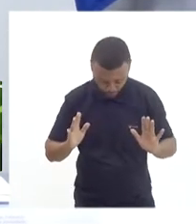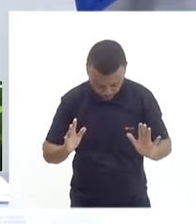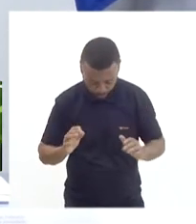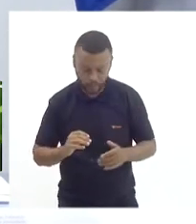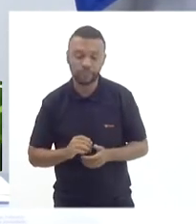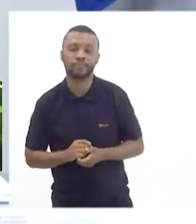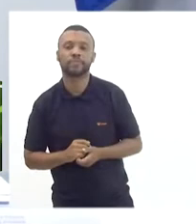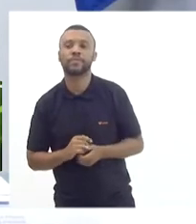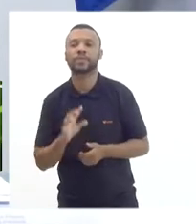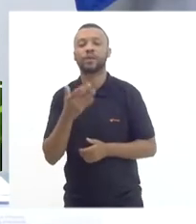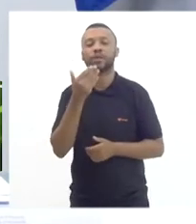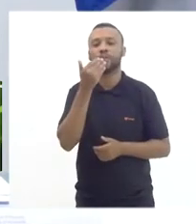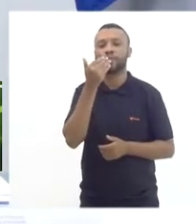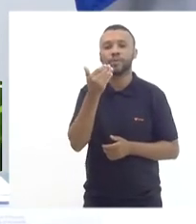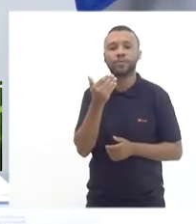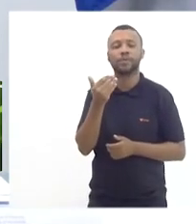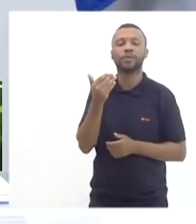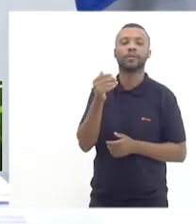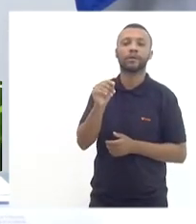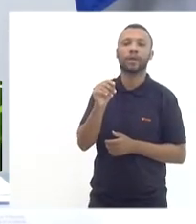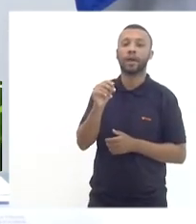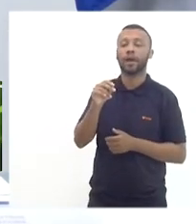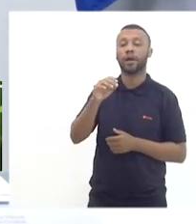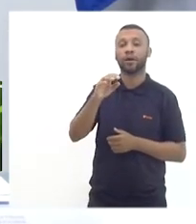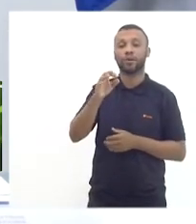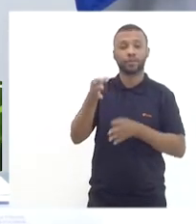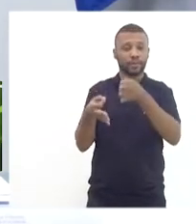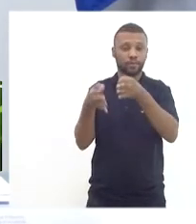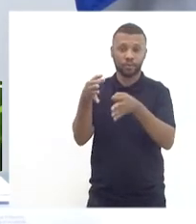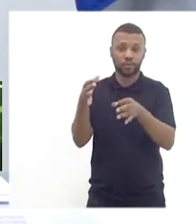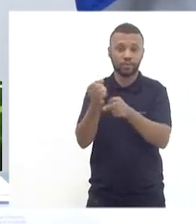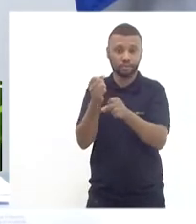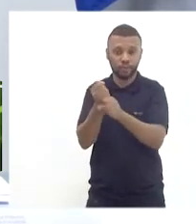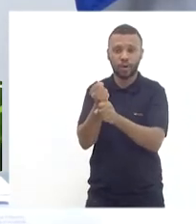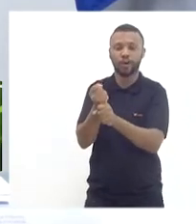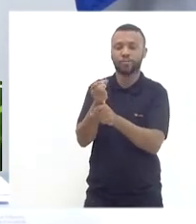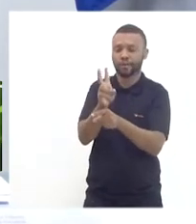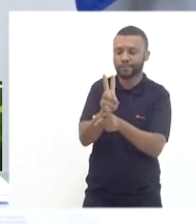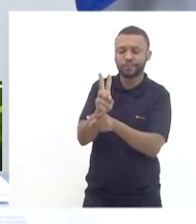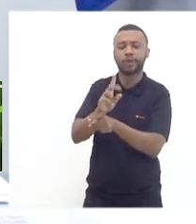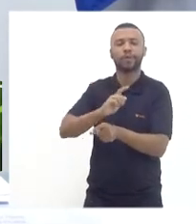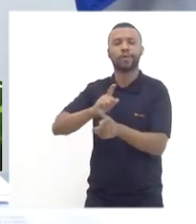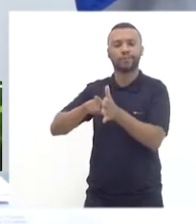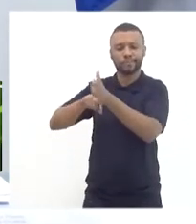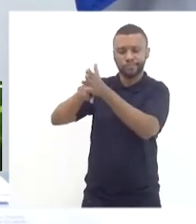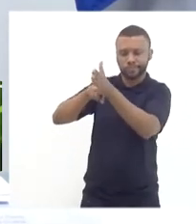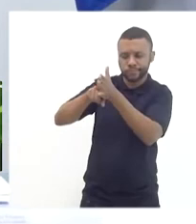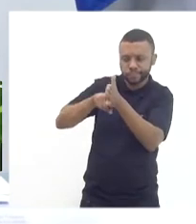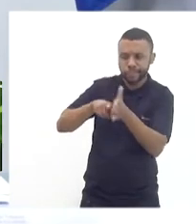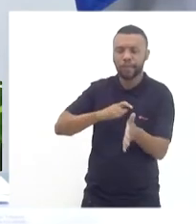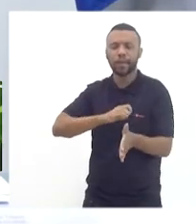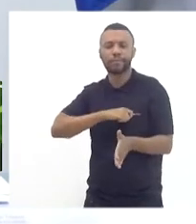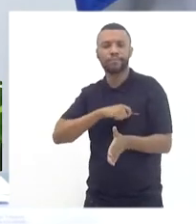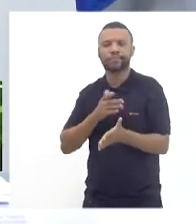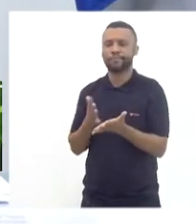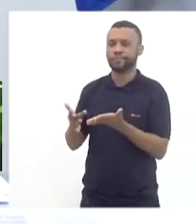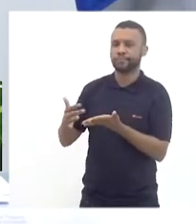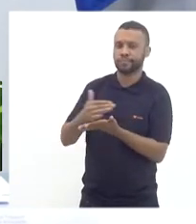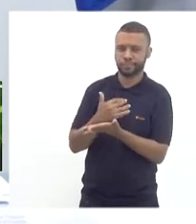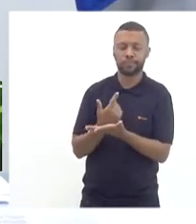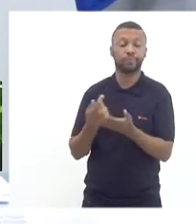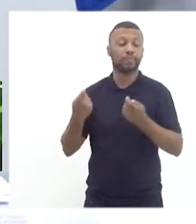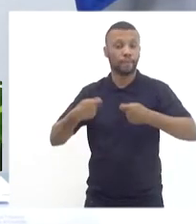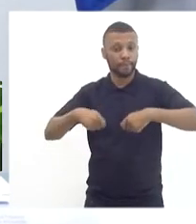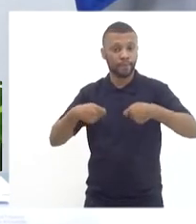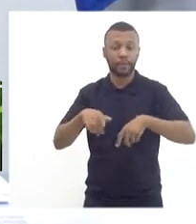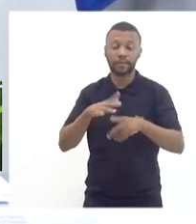assim o desejar, ao próprio Tribunal de Contas para fazer as auditorias que forem necessárias. Então,